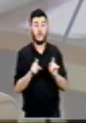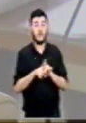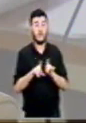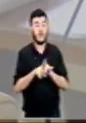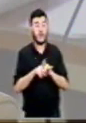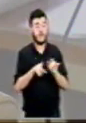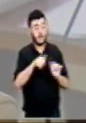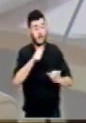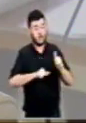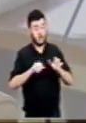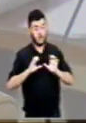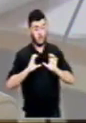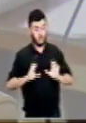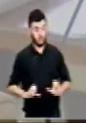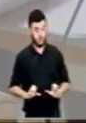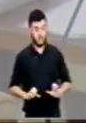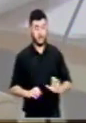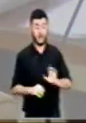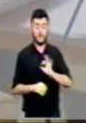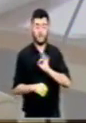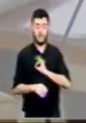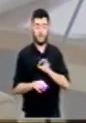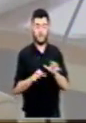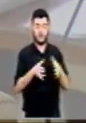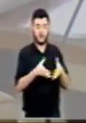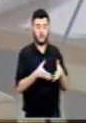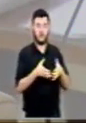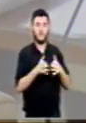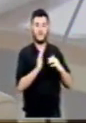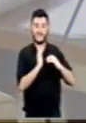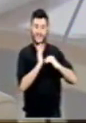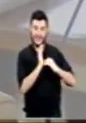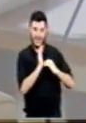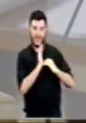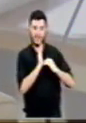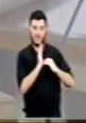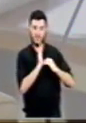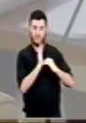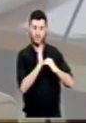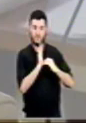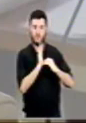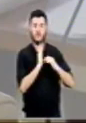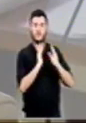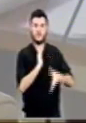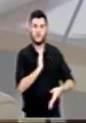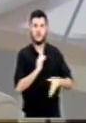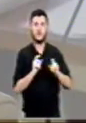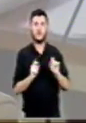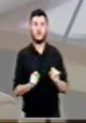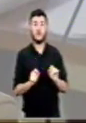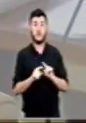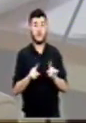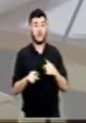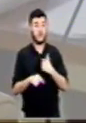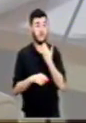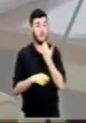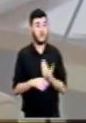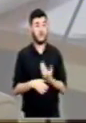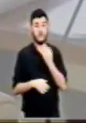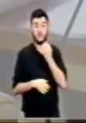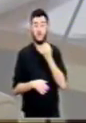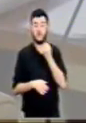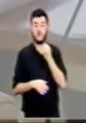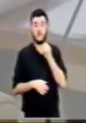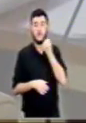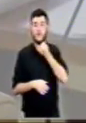Polícia Senado foram iniciadas espontaneamente próprio. Não é só isso. Eventual pedido feito por um parlamentar por si só de um serviço